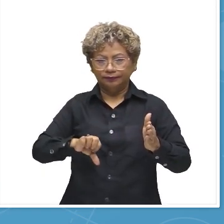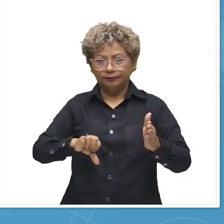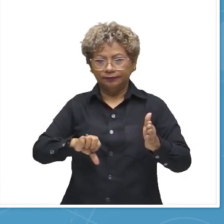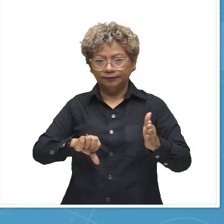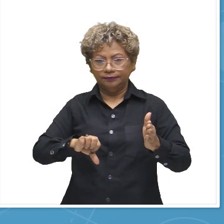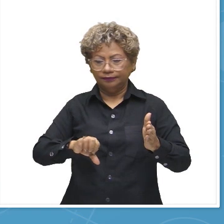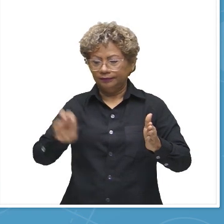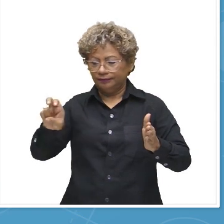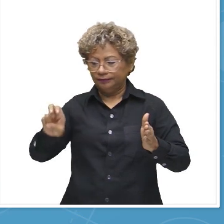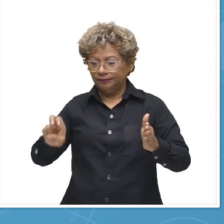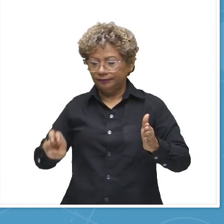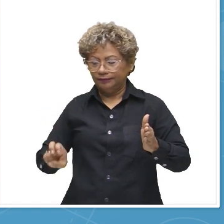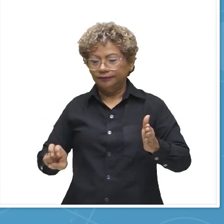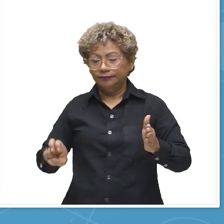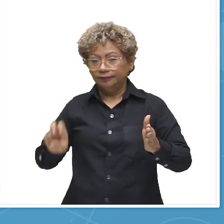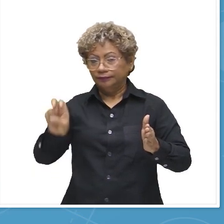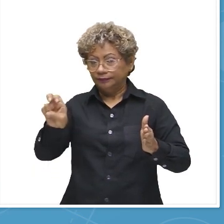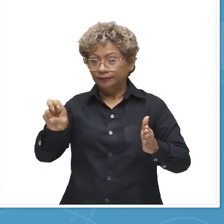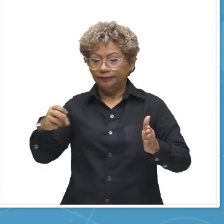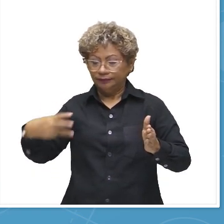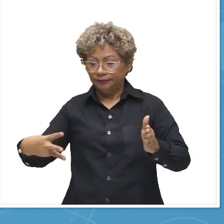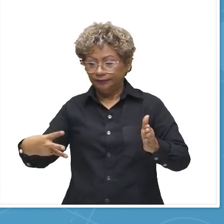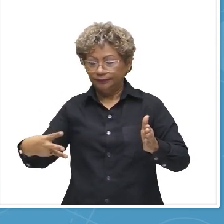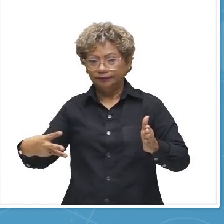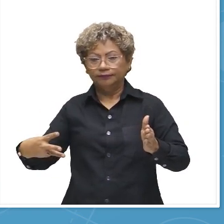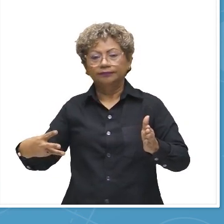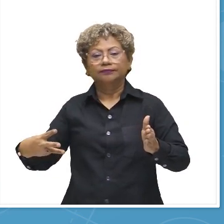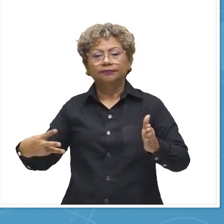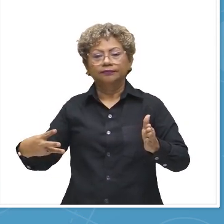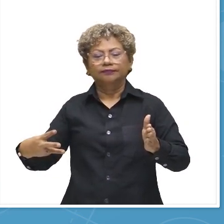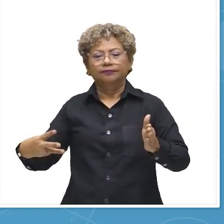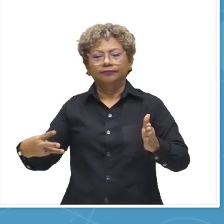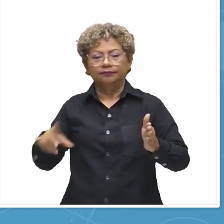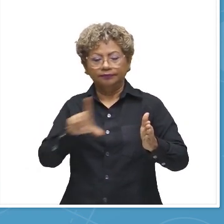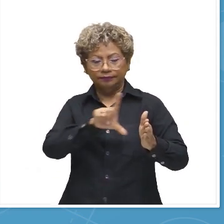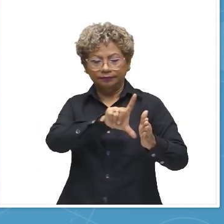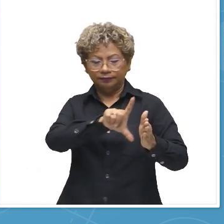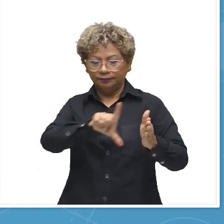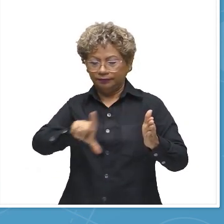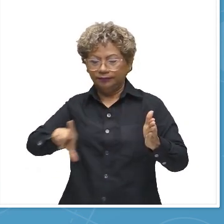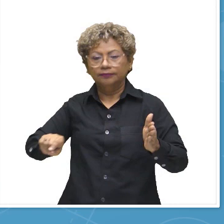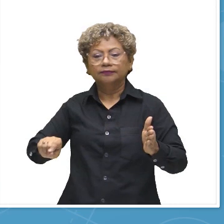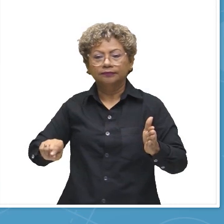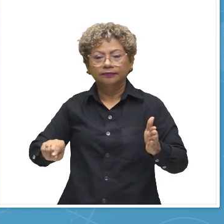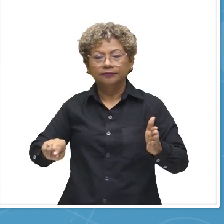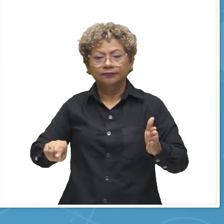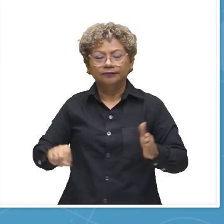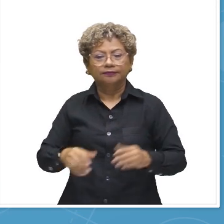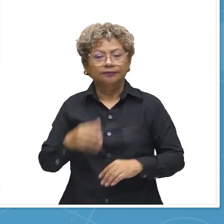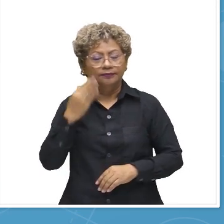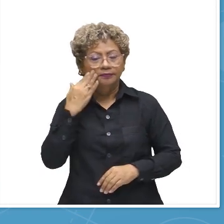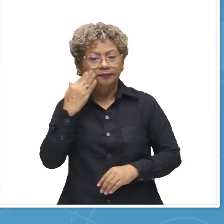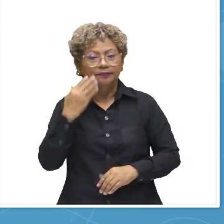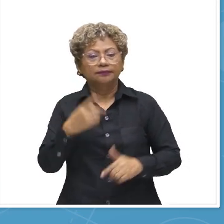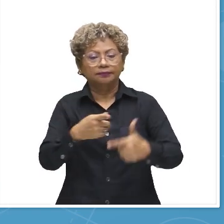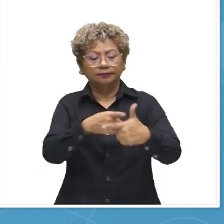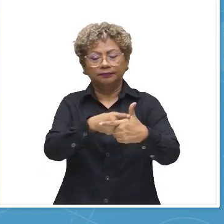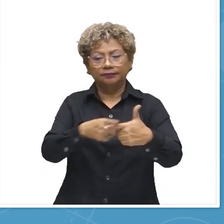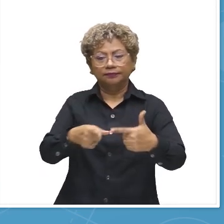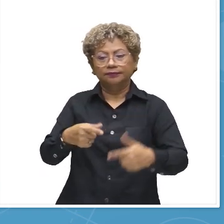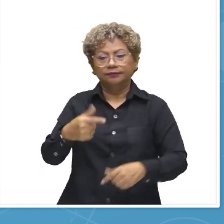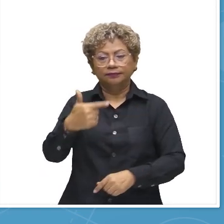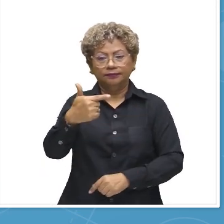em cima quanto embaixo, né, tanto no numerador quanto no denominador. Esse número que eu escolhi foi o 2, percebam. Então